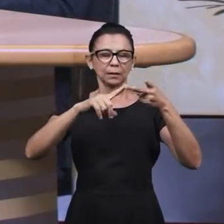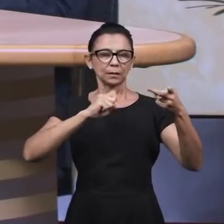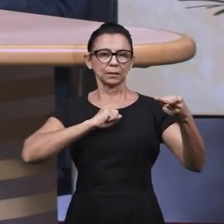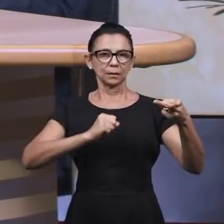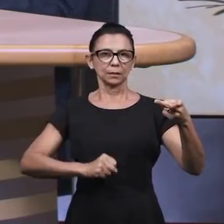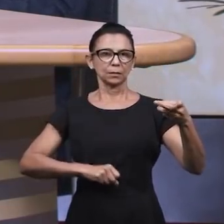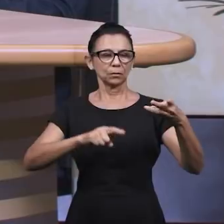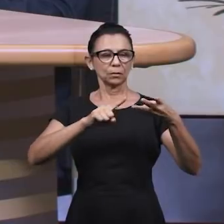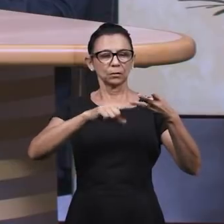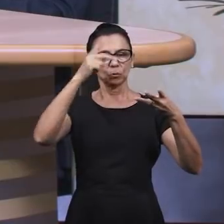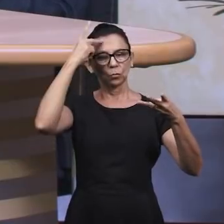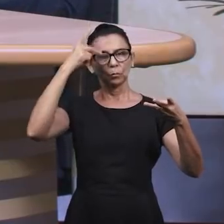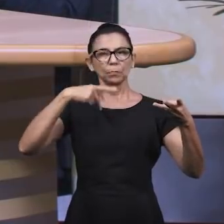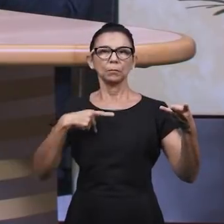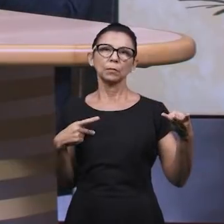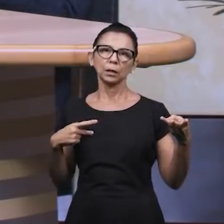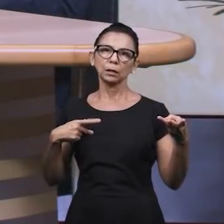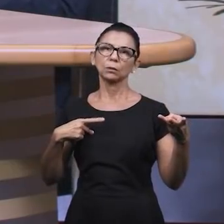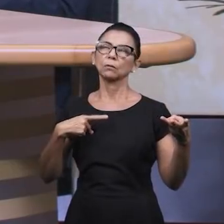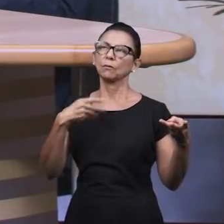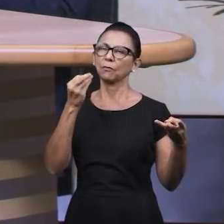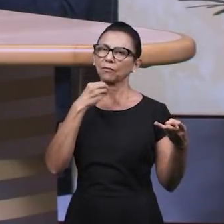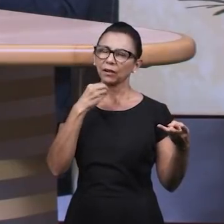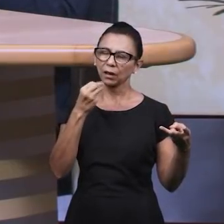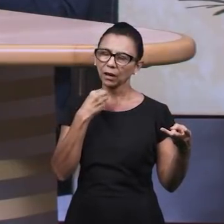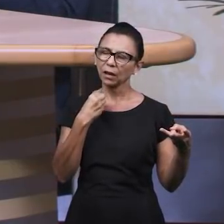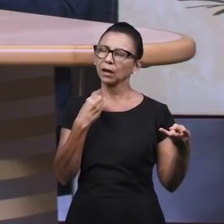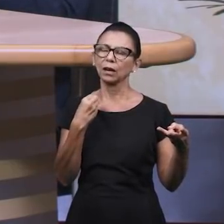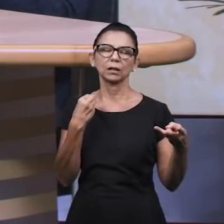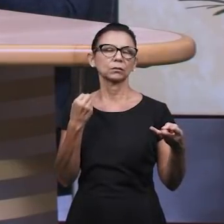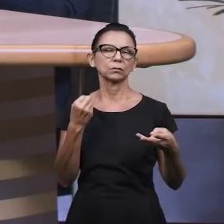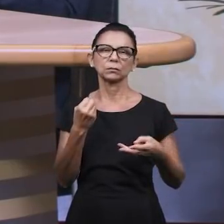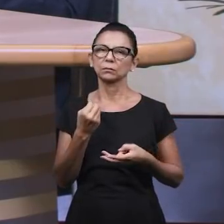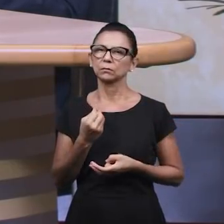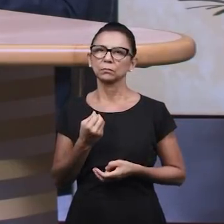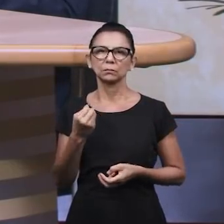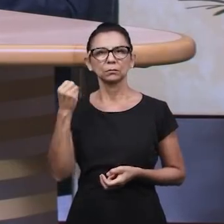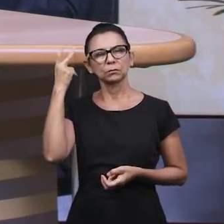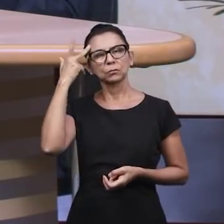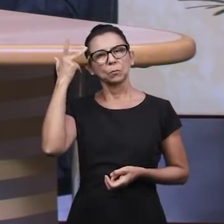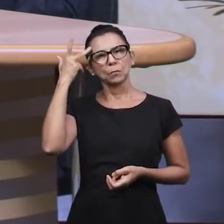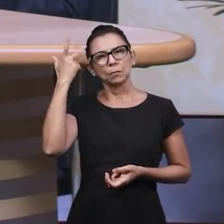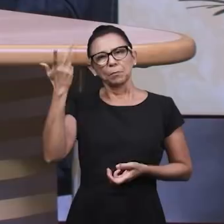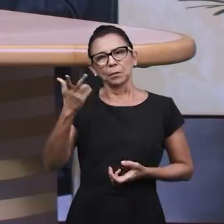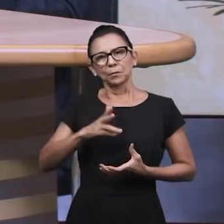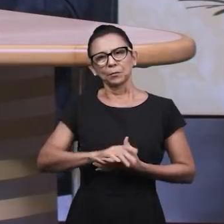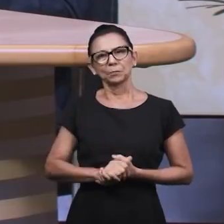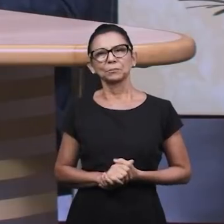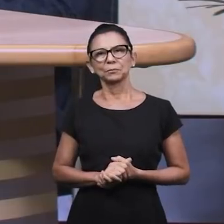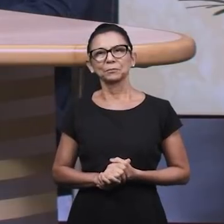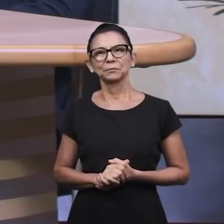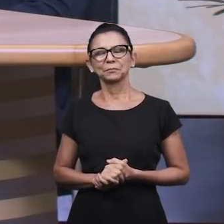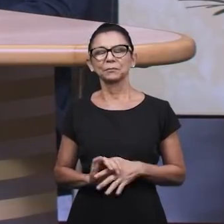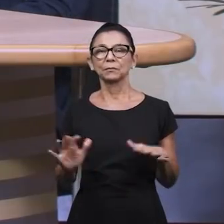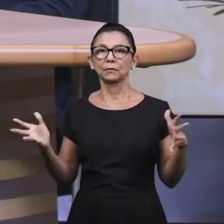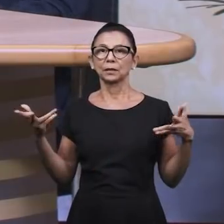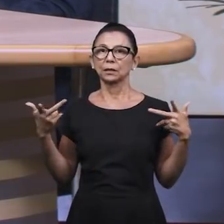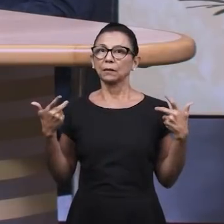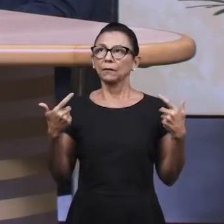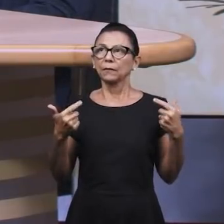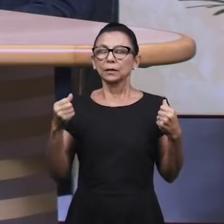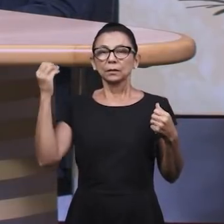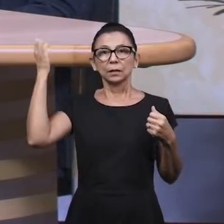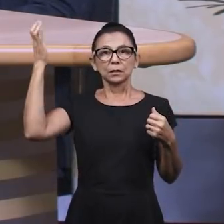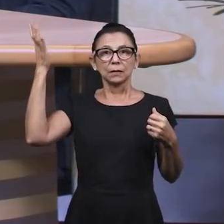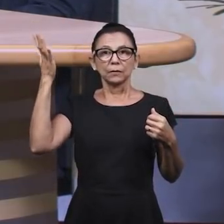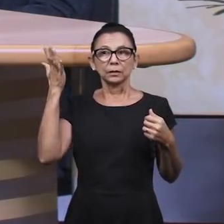também foi homem, ou seja, teve seus momentos de falibilidade ou de fragilidade humana. Que coisa maravilhosa, porque a